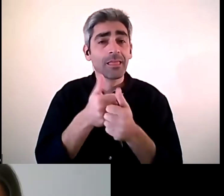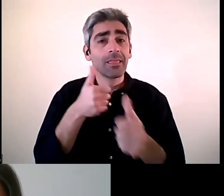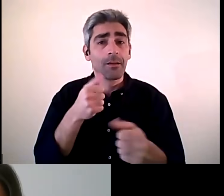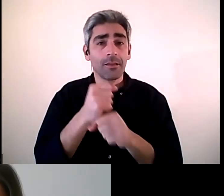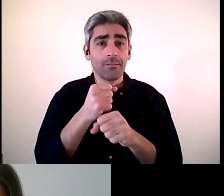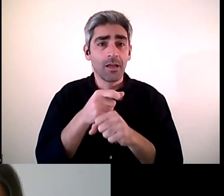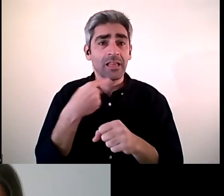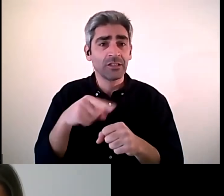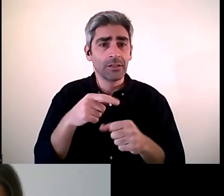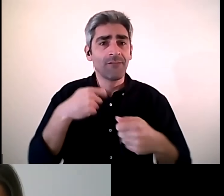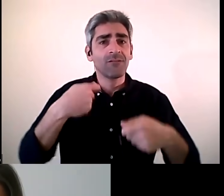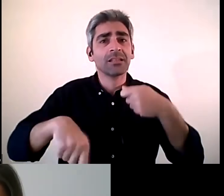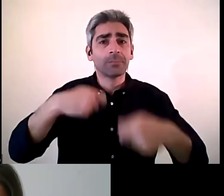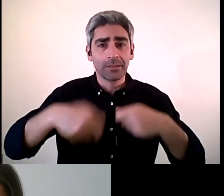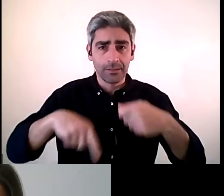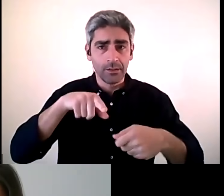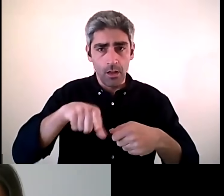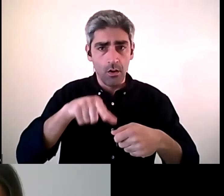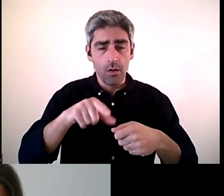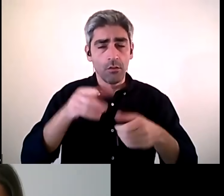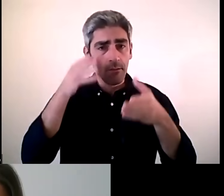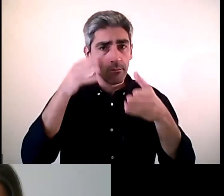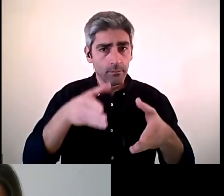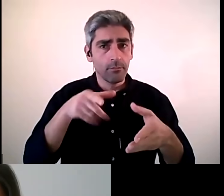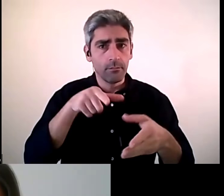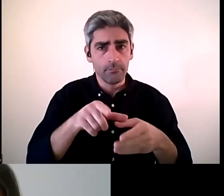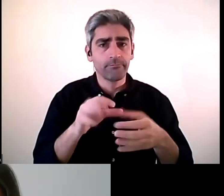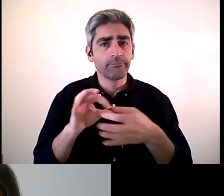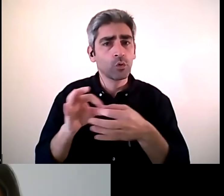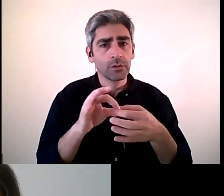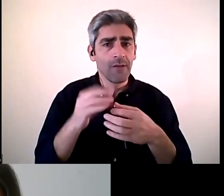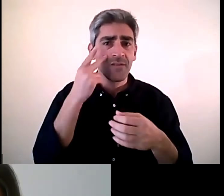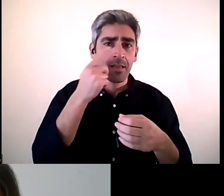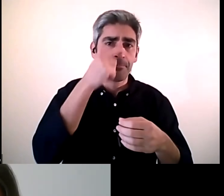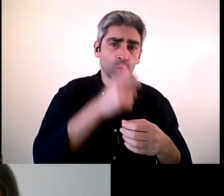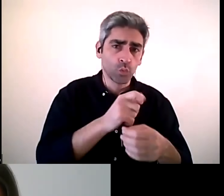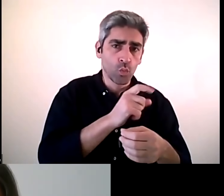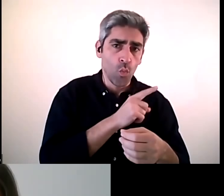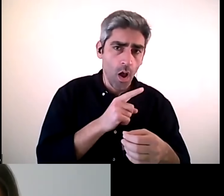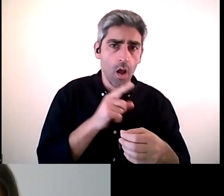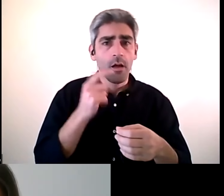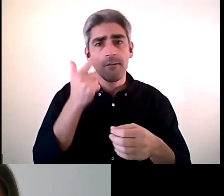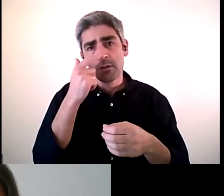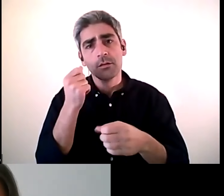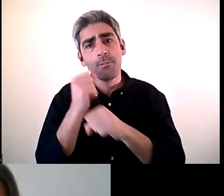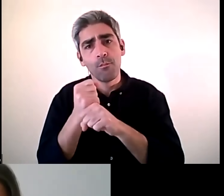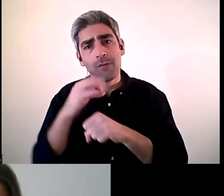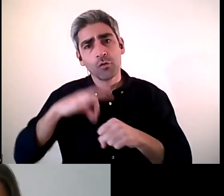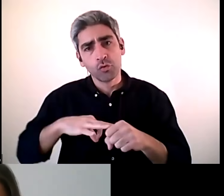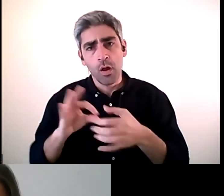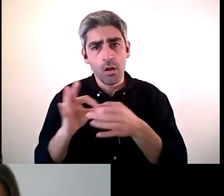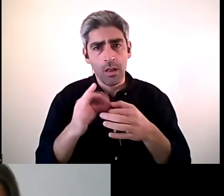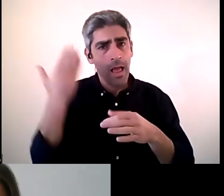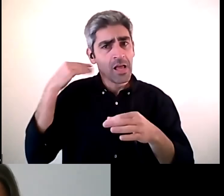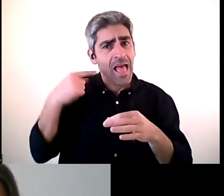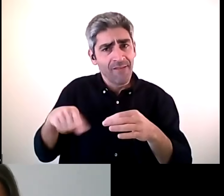uma medida de flexibilização e de foco para conciliar vidas pessoais e vidas profissionais